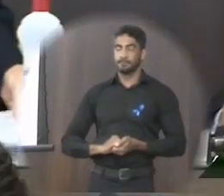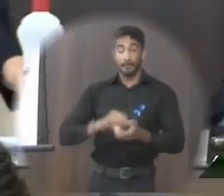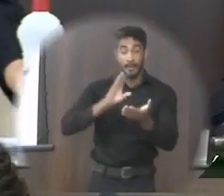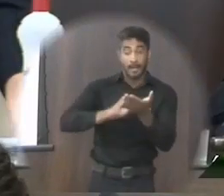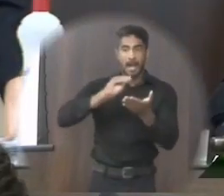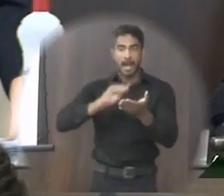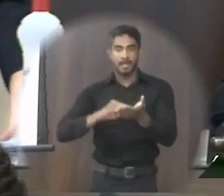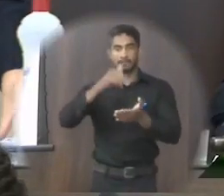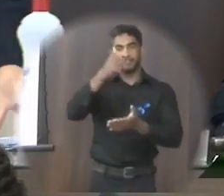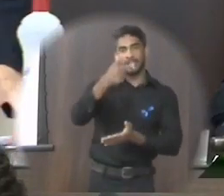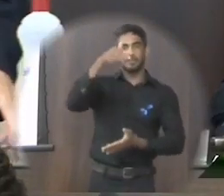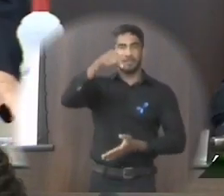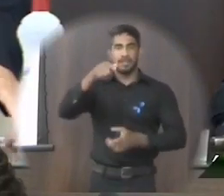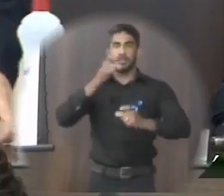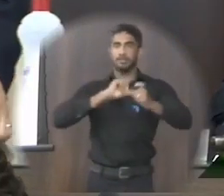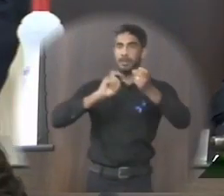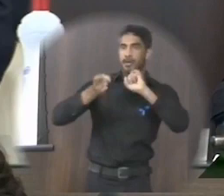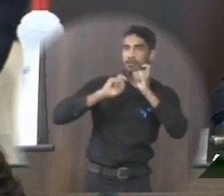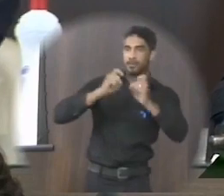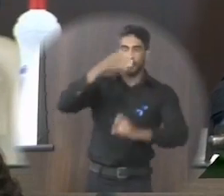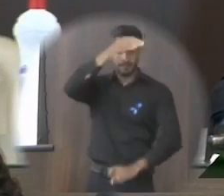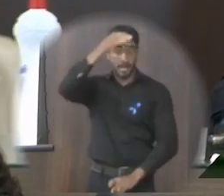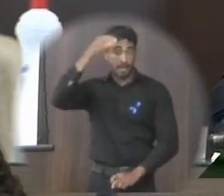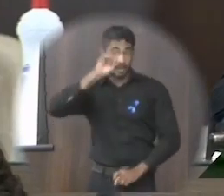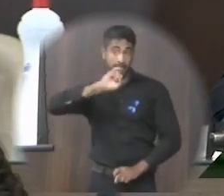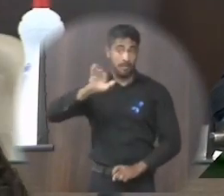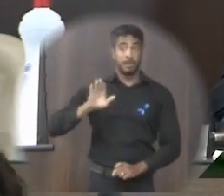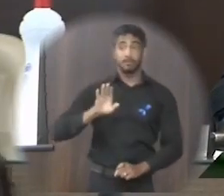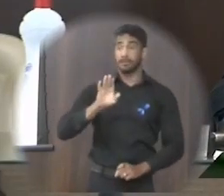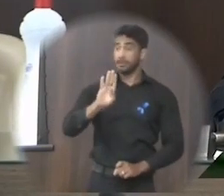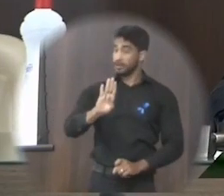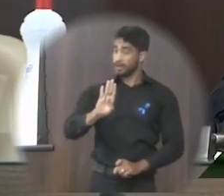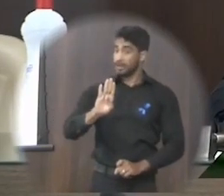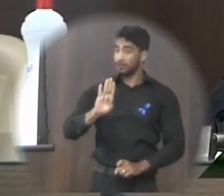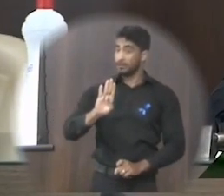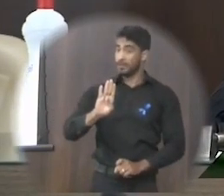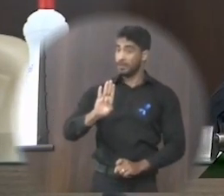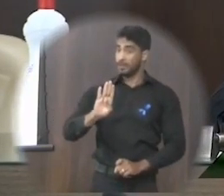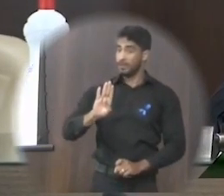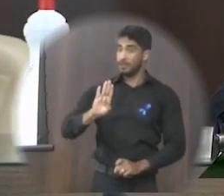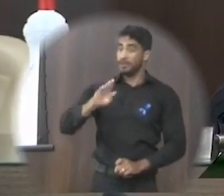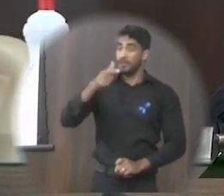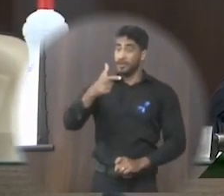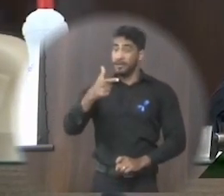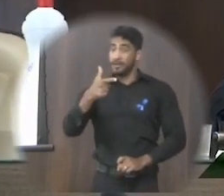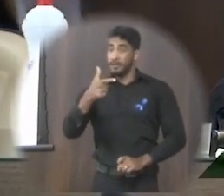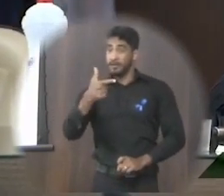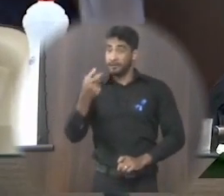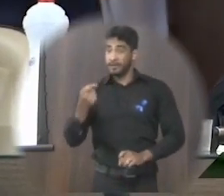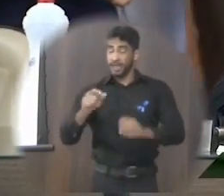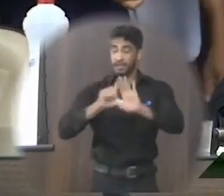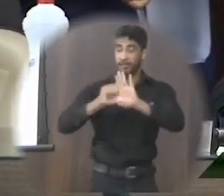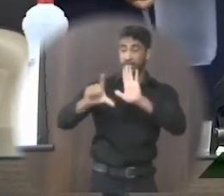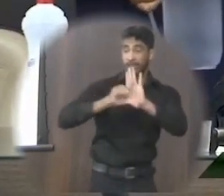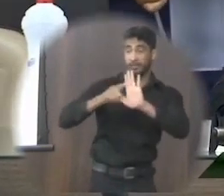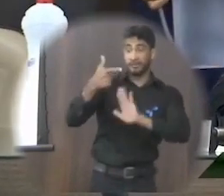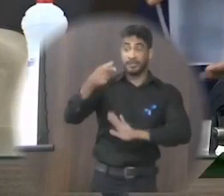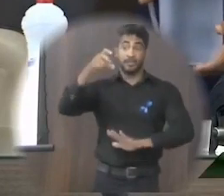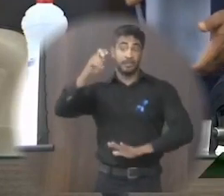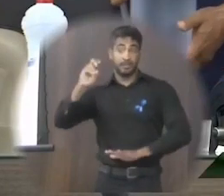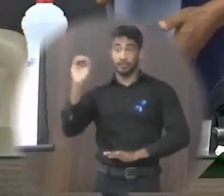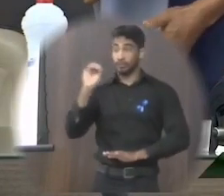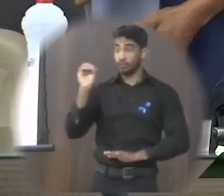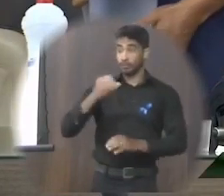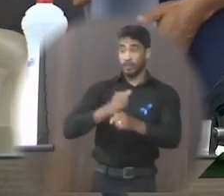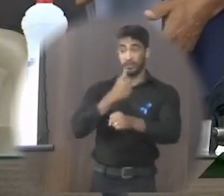Ata da 27ª reunião ordinária da Câmara Municipal de Janaúba, da 20ª legislatura, em 25 de outubro